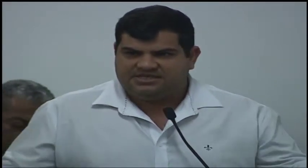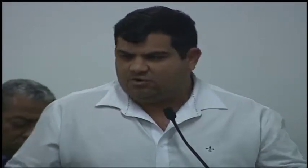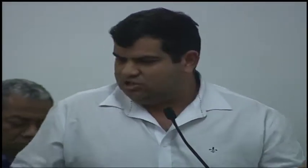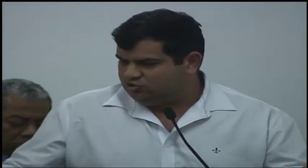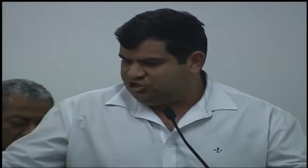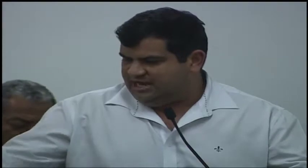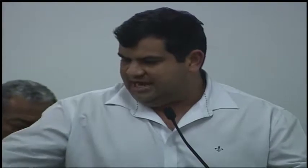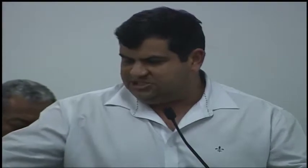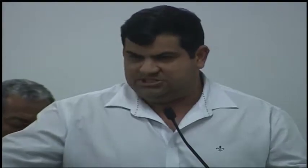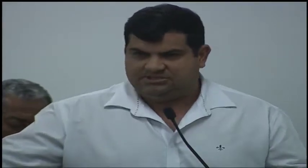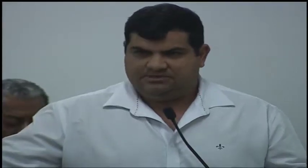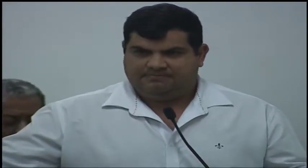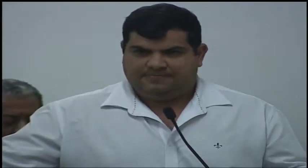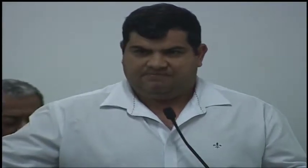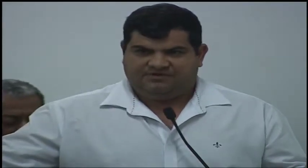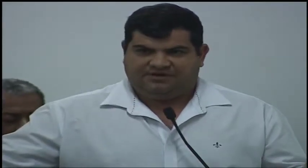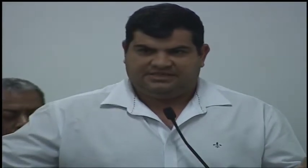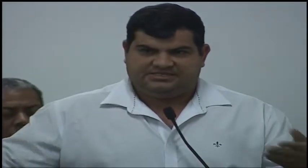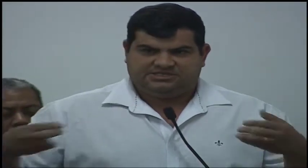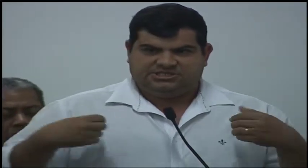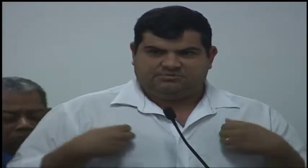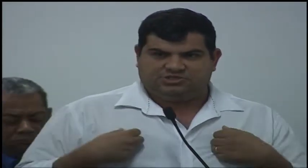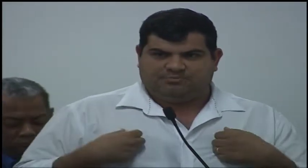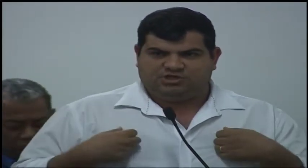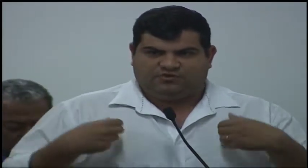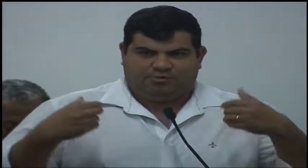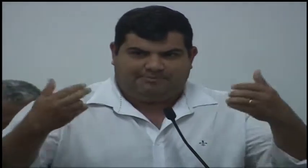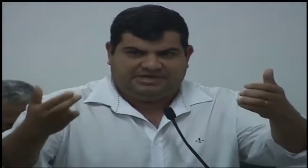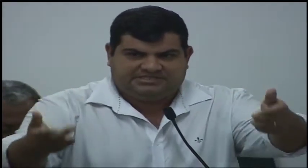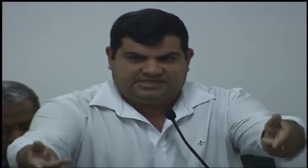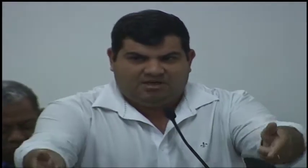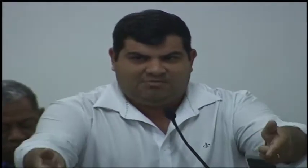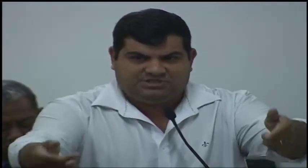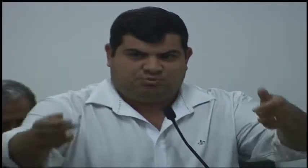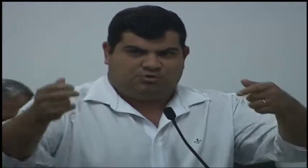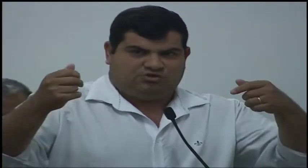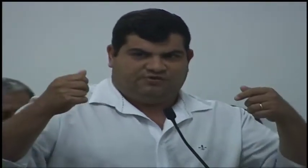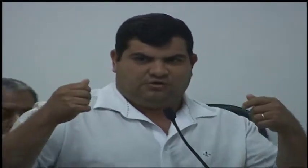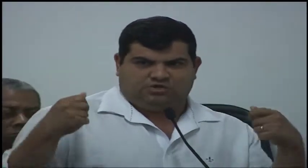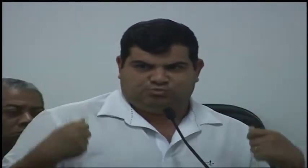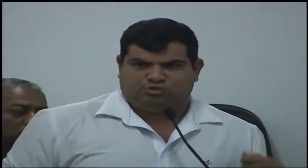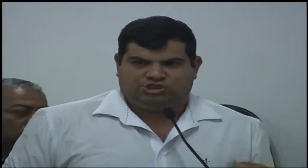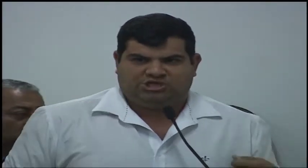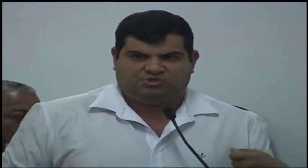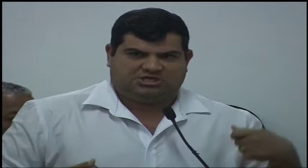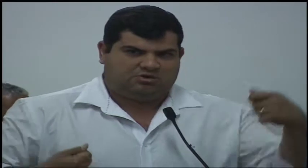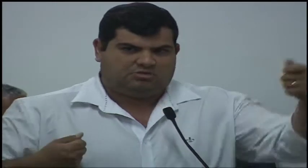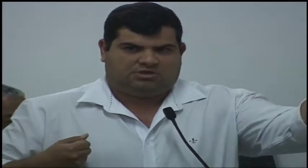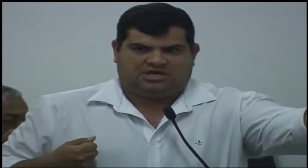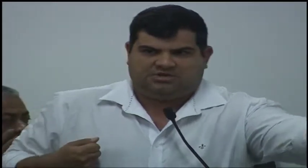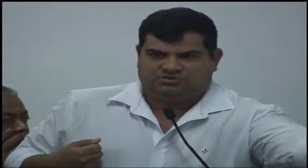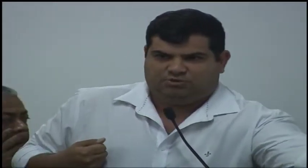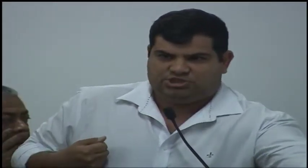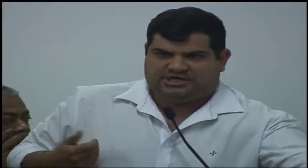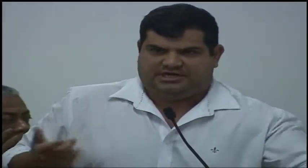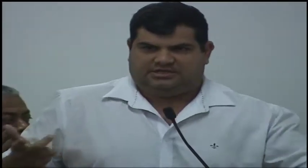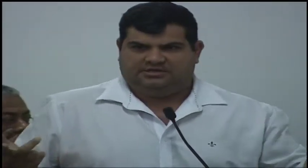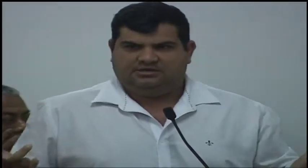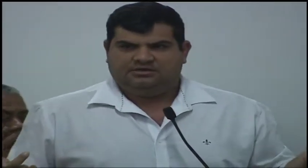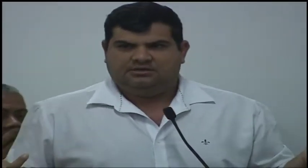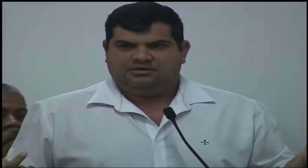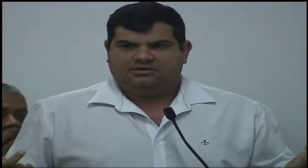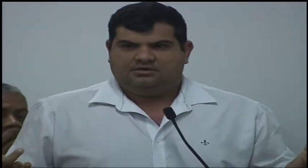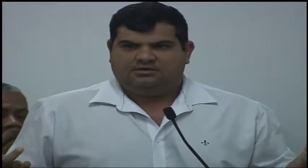vem desse negócio de arte. Vem e fala, decidimos, depois foi pela pressão, mas o promotor falou que nós podíamos, agora não quero mais o imposto de